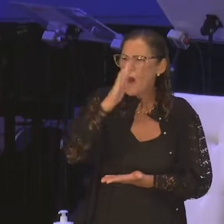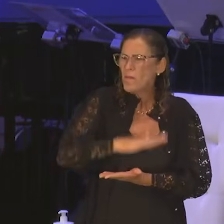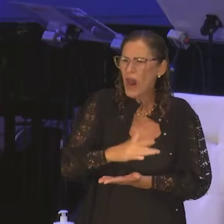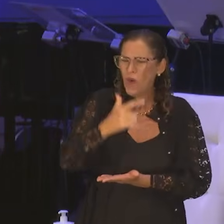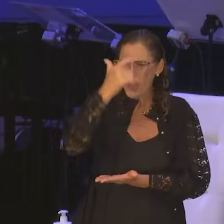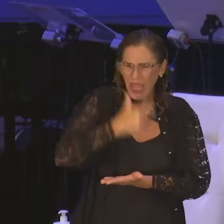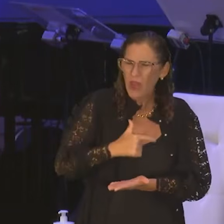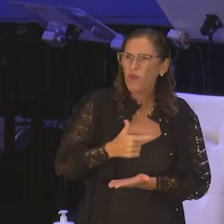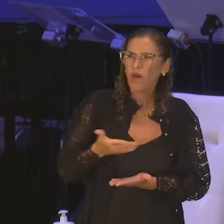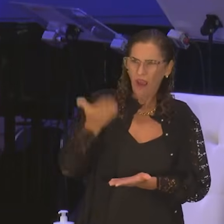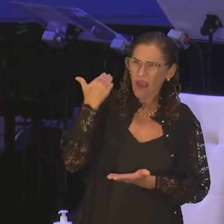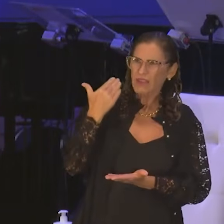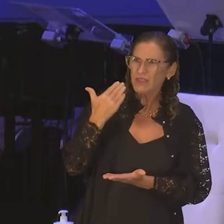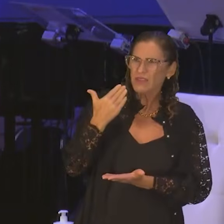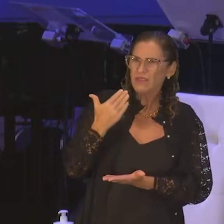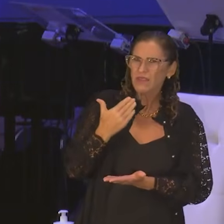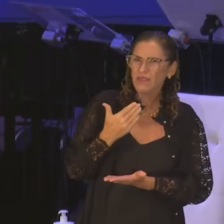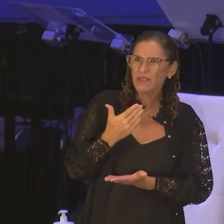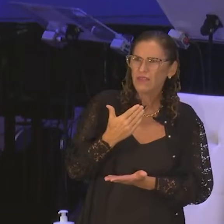tão...